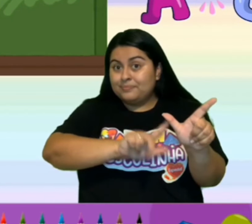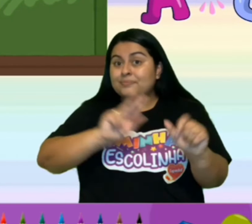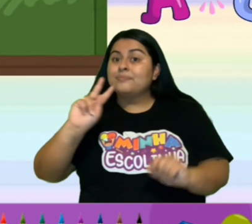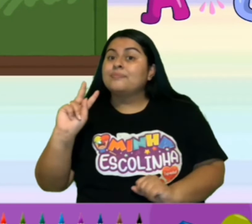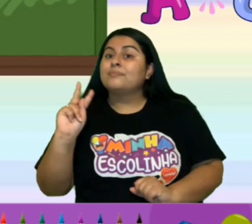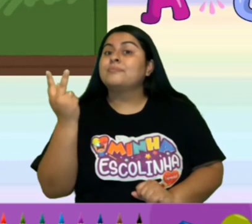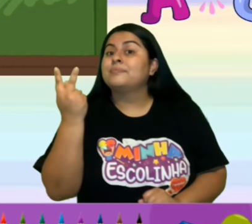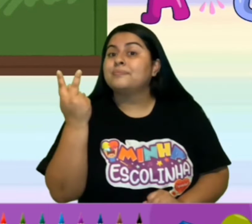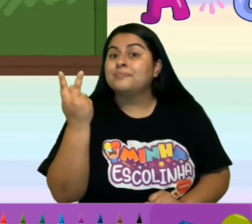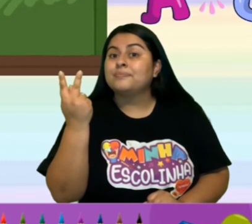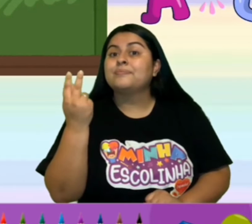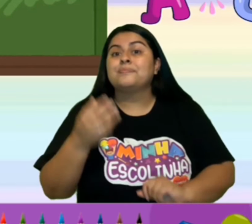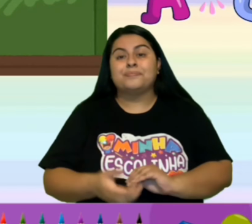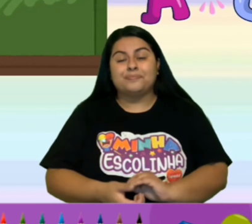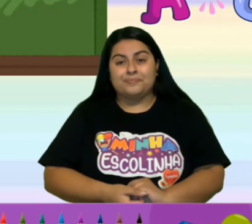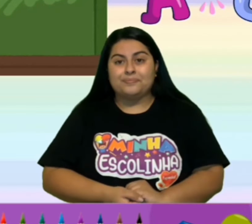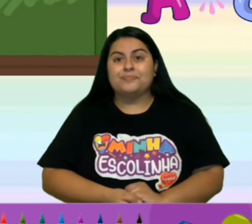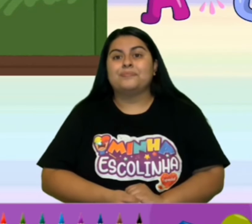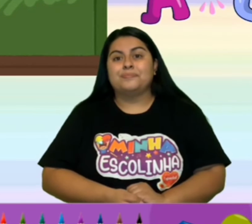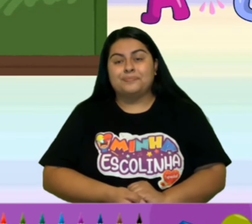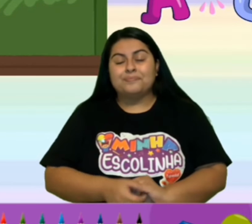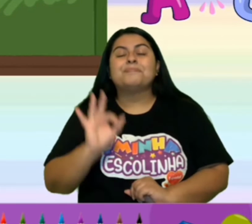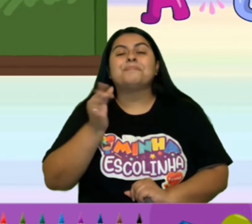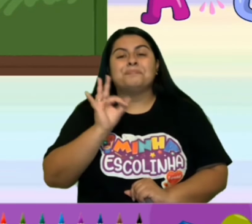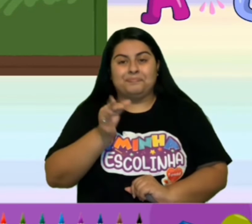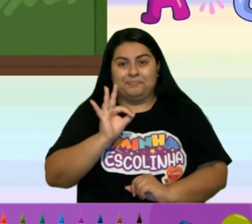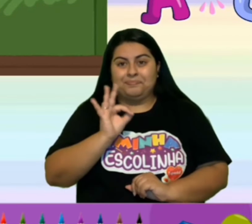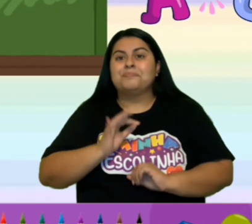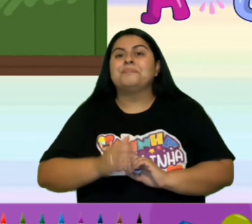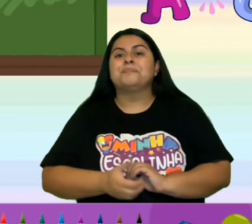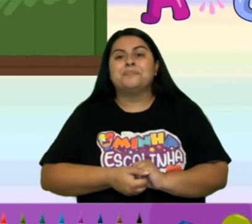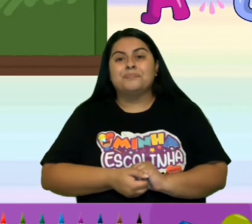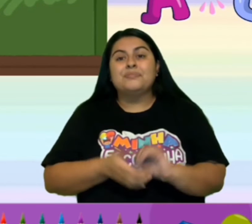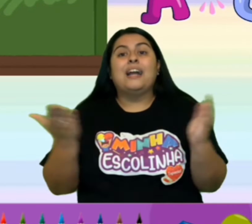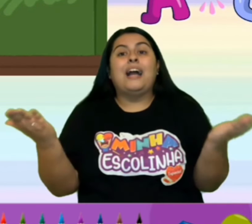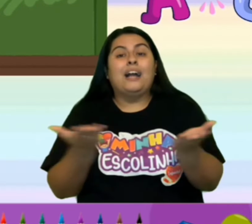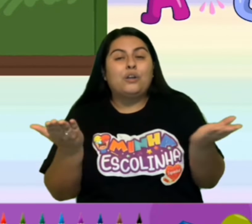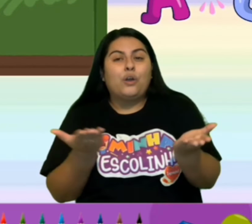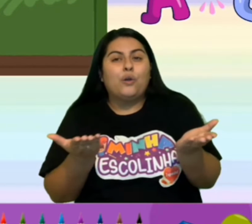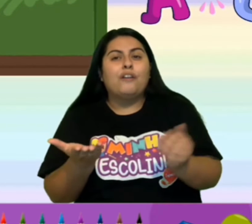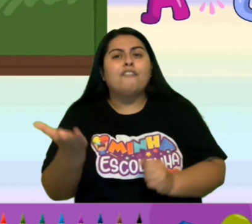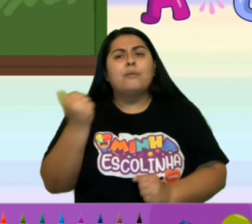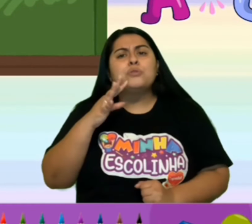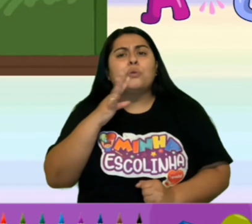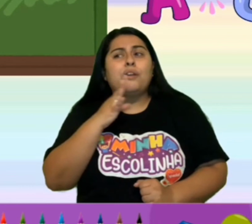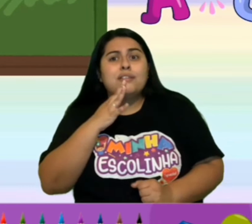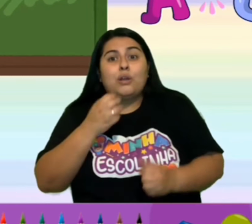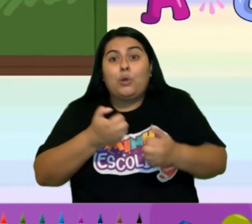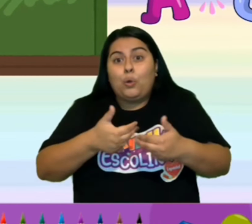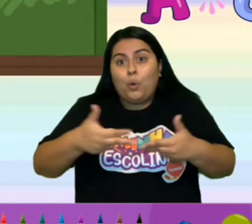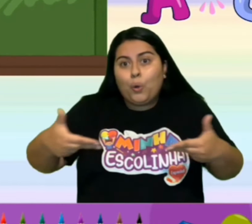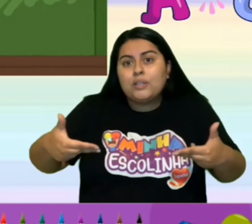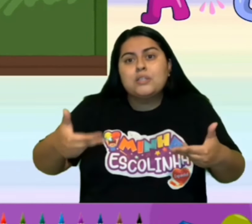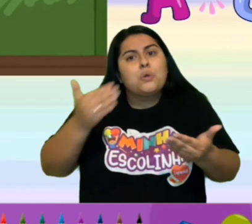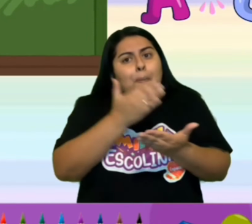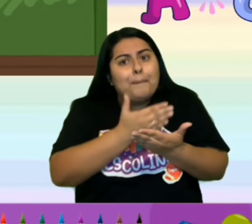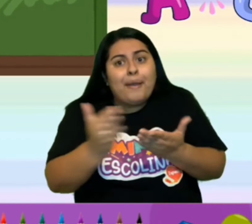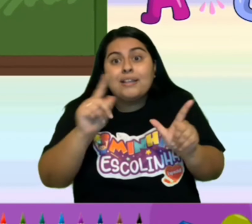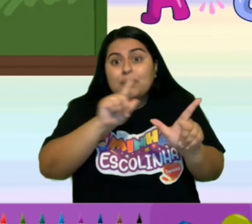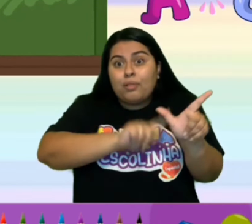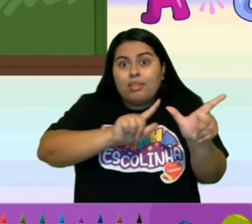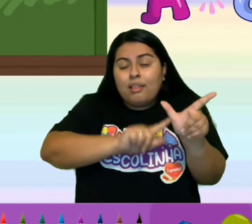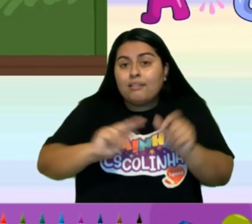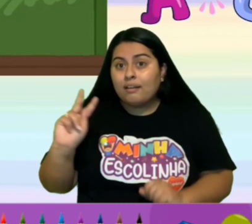Letra H! É isso mesmo! Agora vamos conhecer as